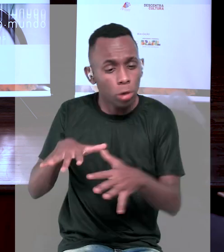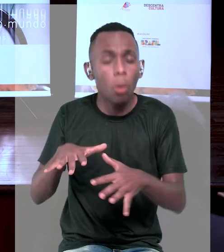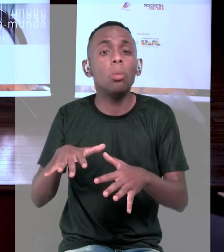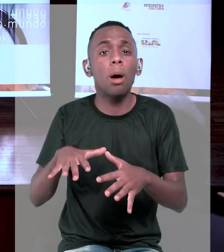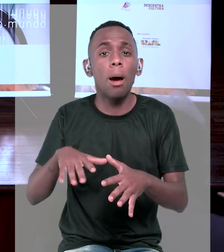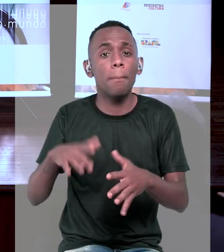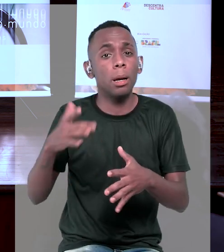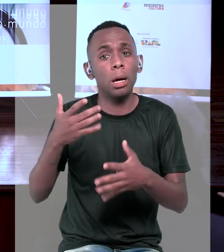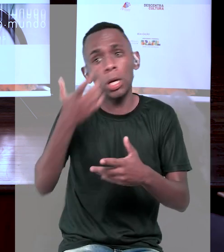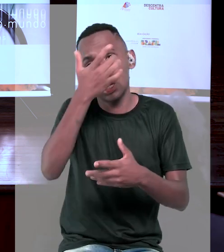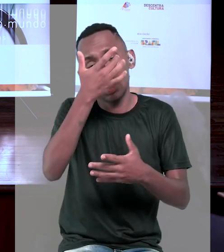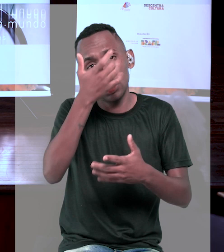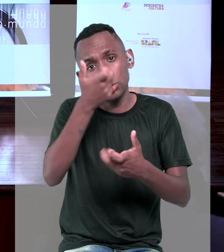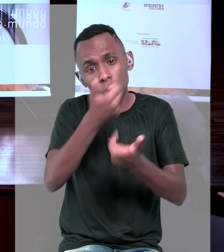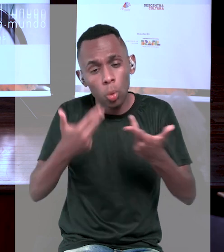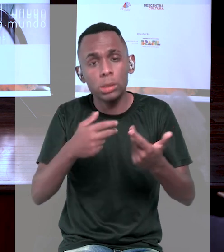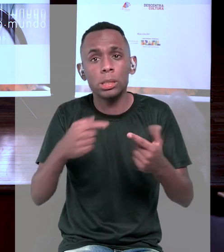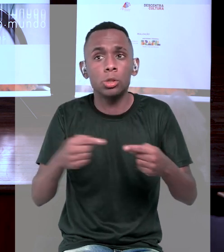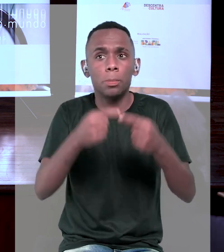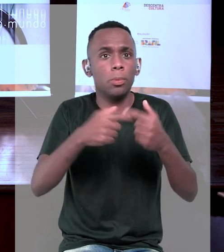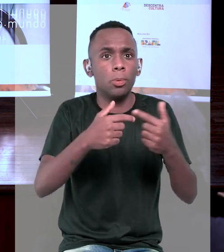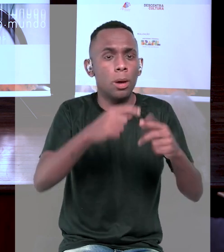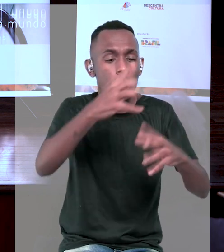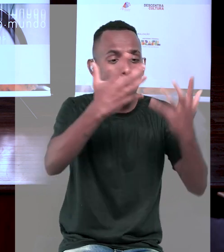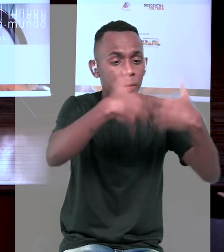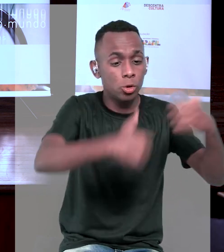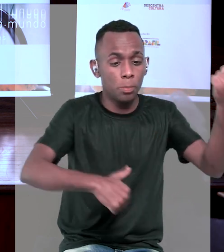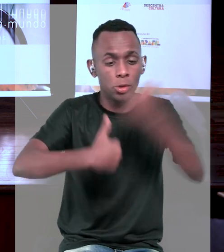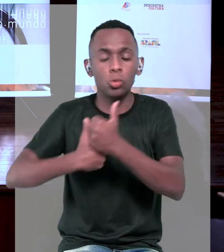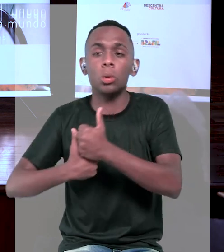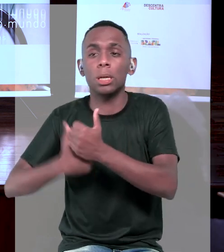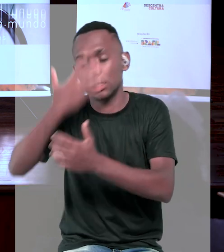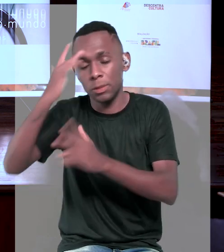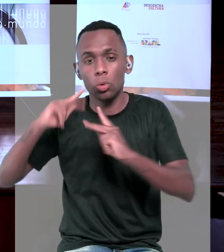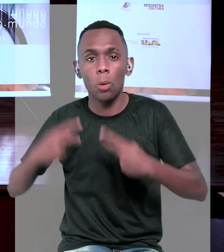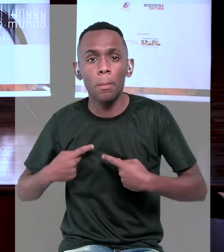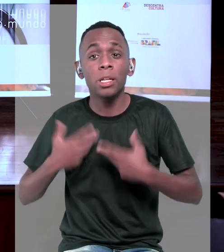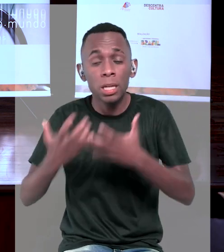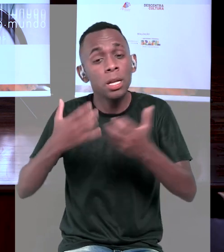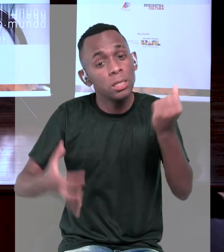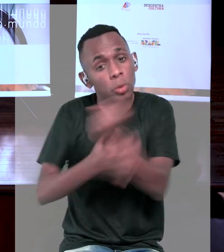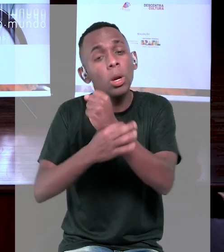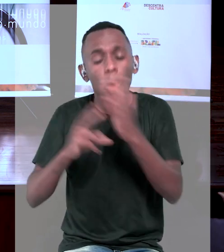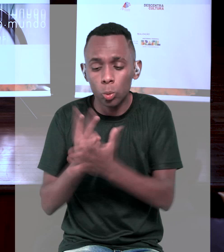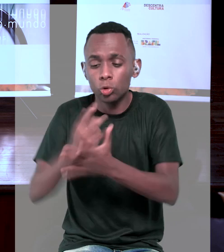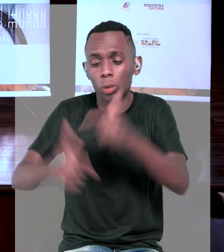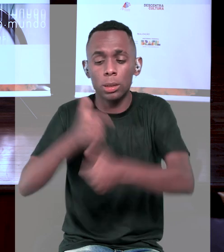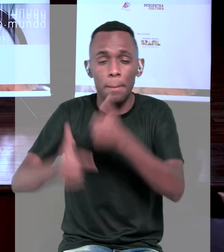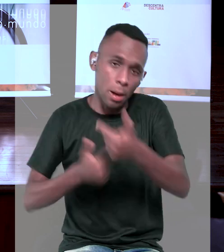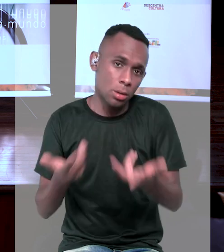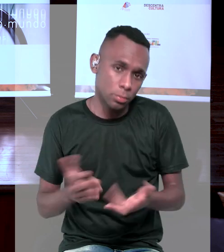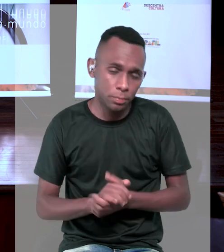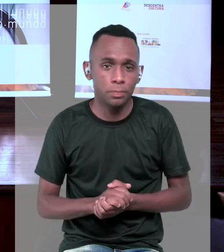a mão de obra deles e queriam assegurar o emprego deles. Um pouco,